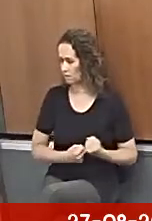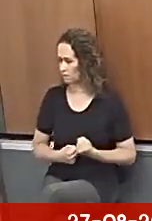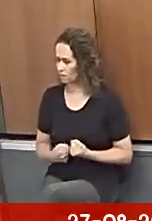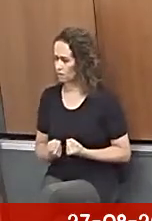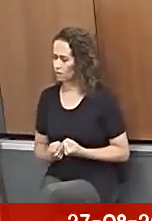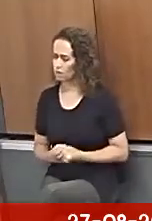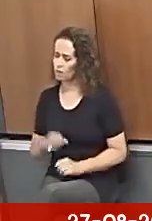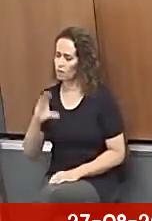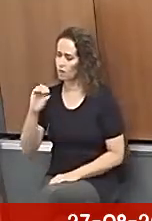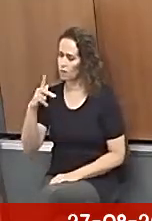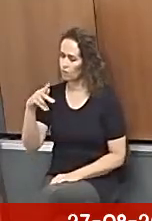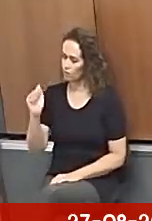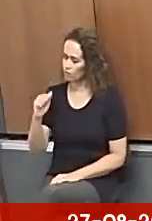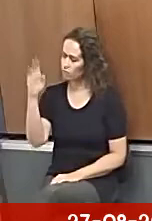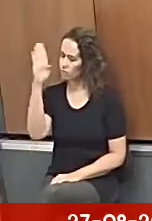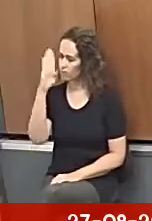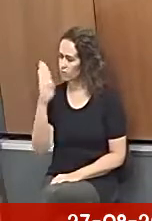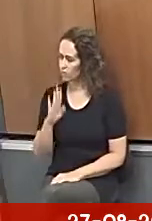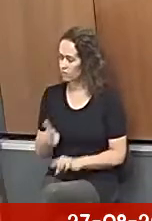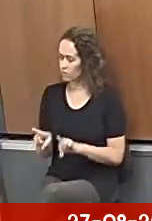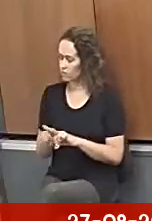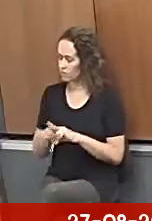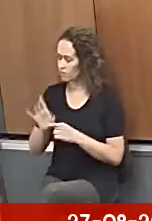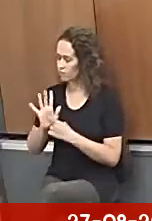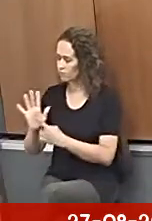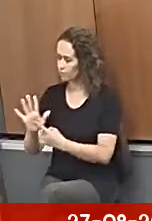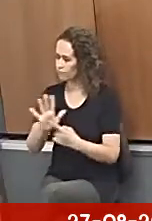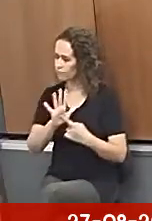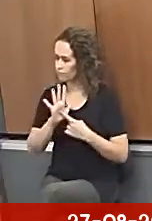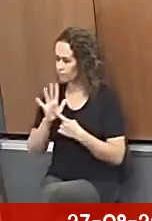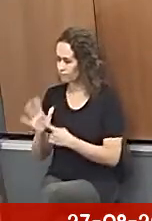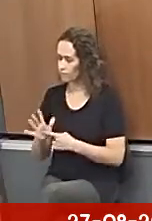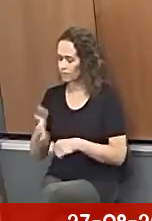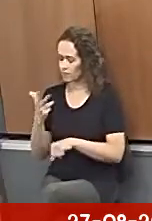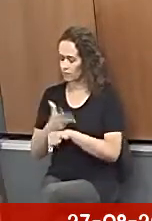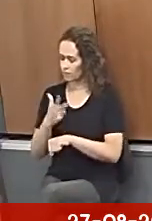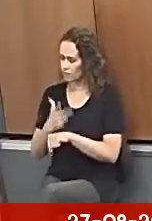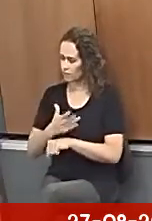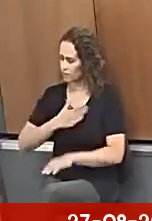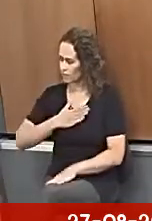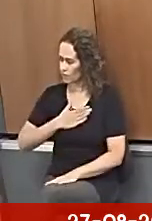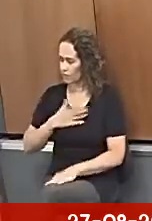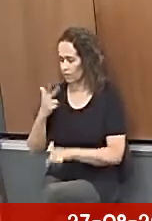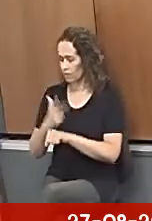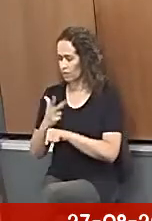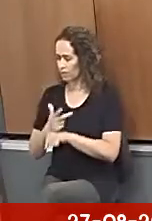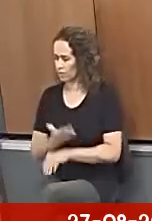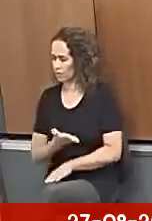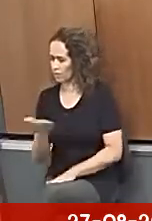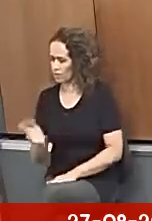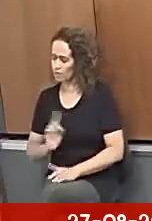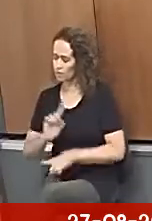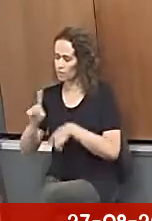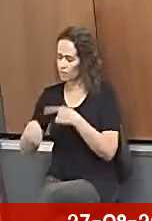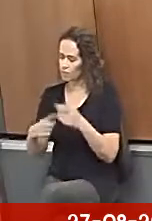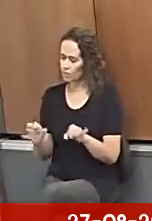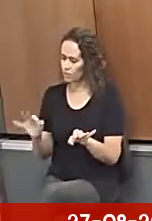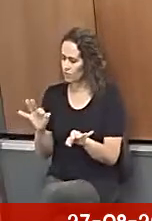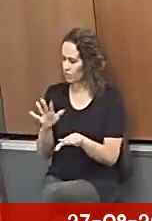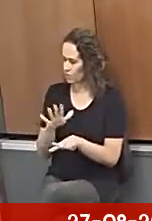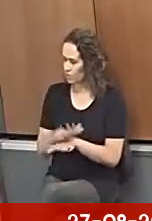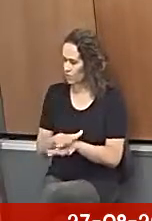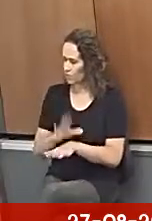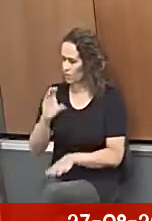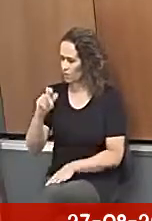documentário oficial ea copa do brasil gravou comigo gravou com eles e logo em seguida a copa do brasil é